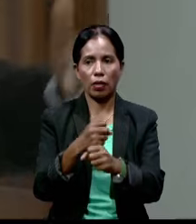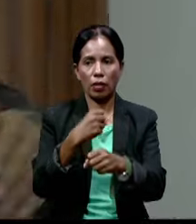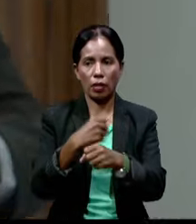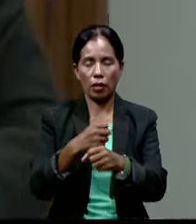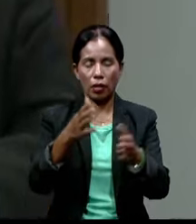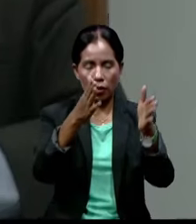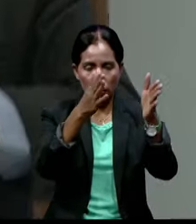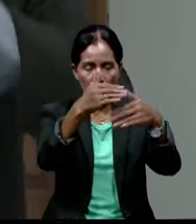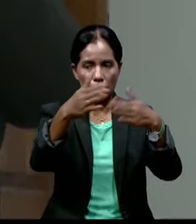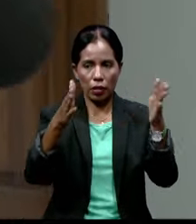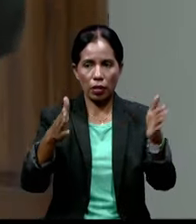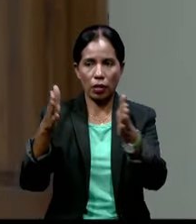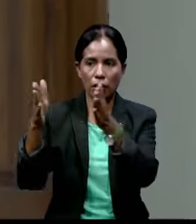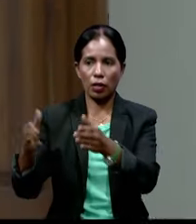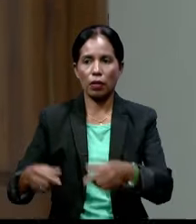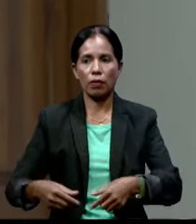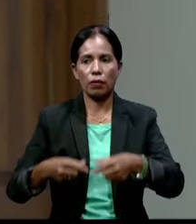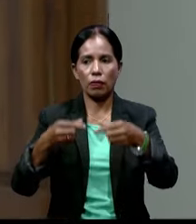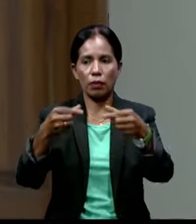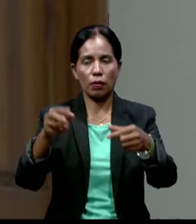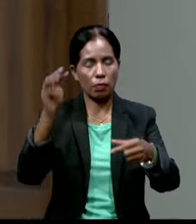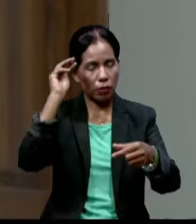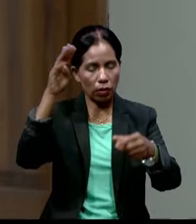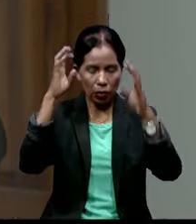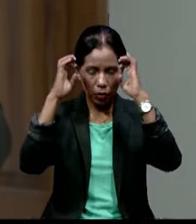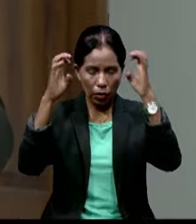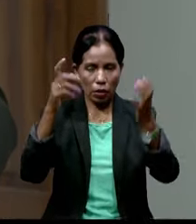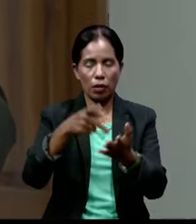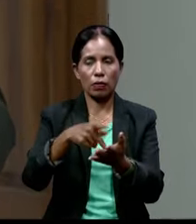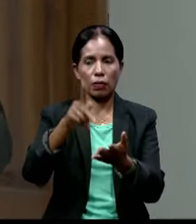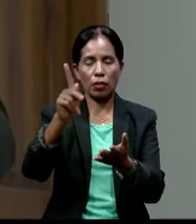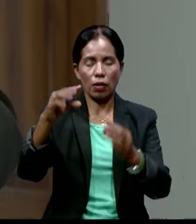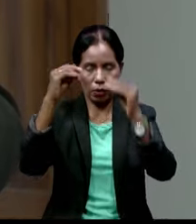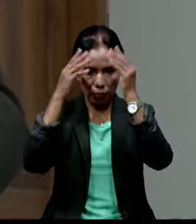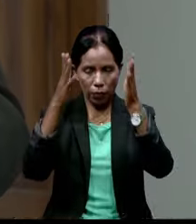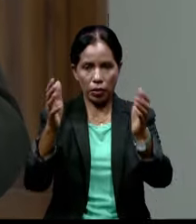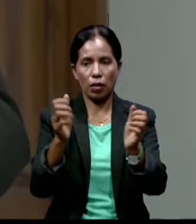a agora minha entrega vai ao Ministério da Educação a selo 36 mil.